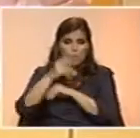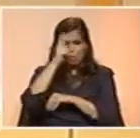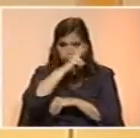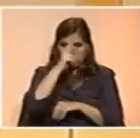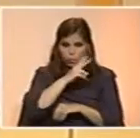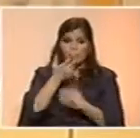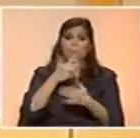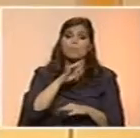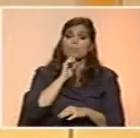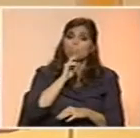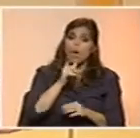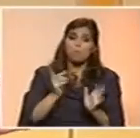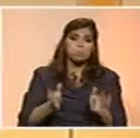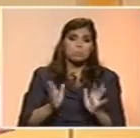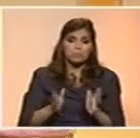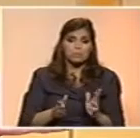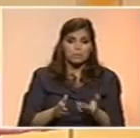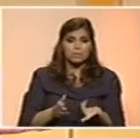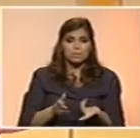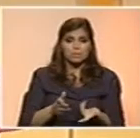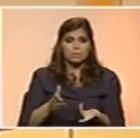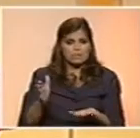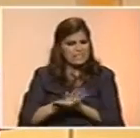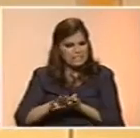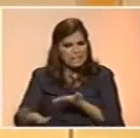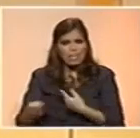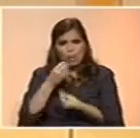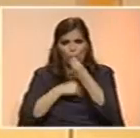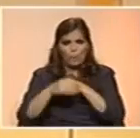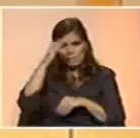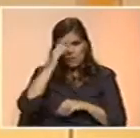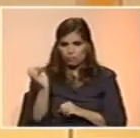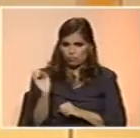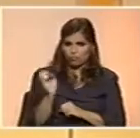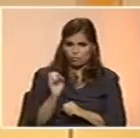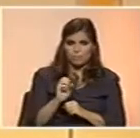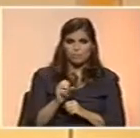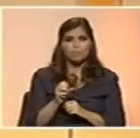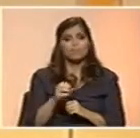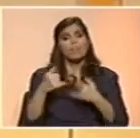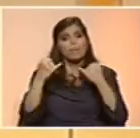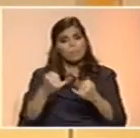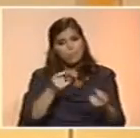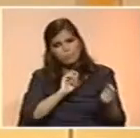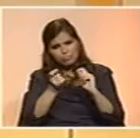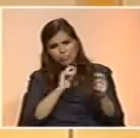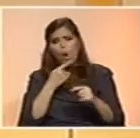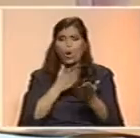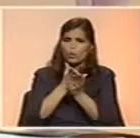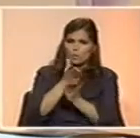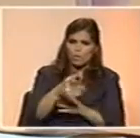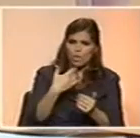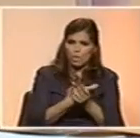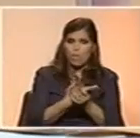calhar não é necessário que seja o radical da ausência da ingestão de animais. Muito bem. De produtos animais. Já vão voltar e já lhes vou